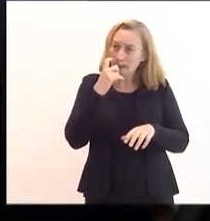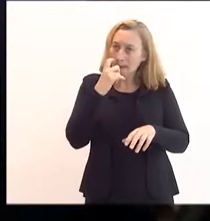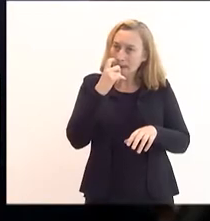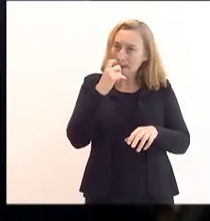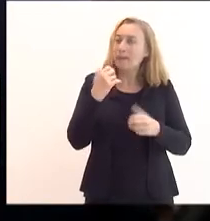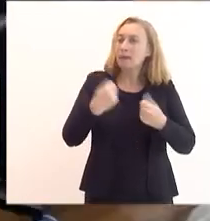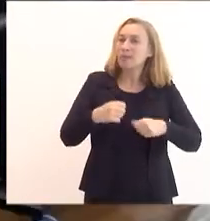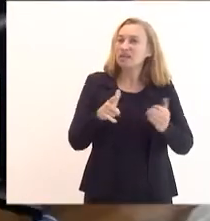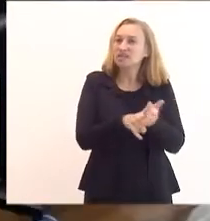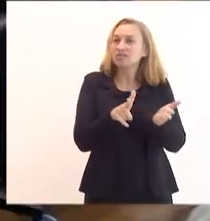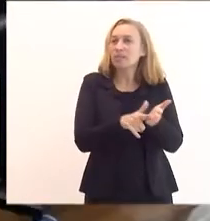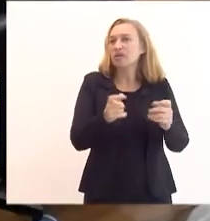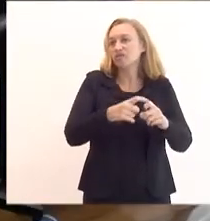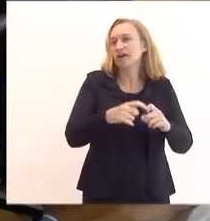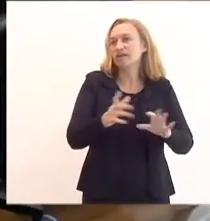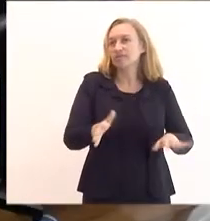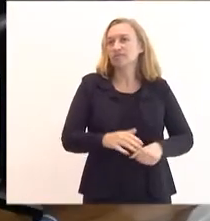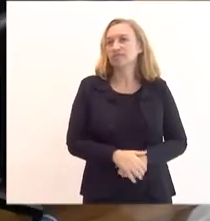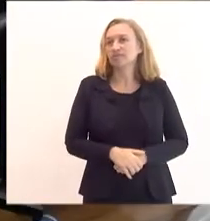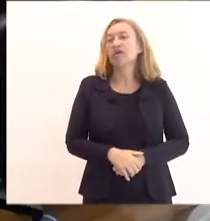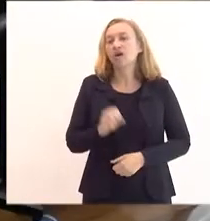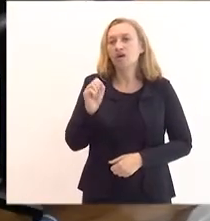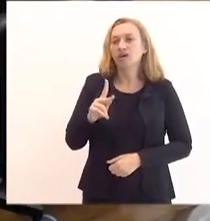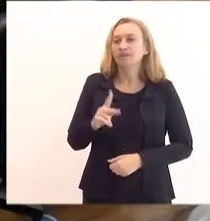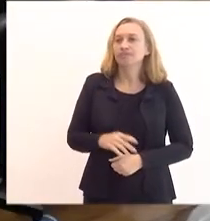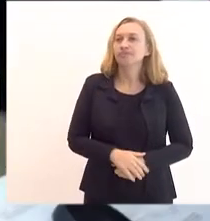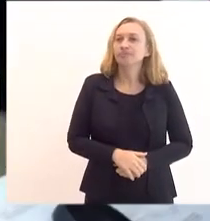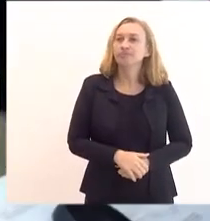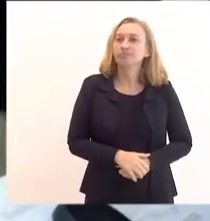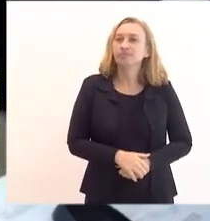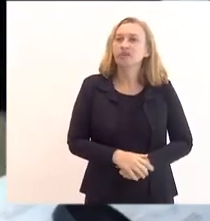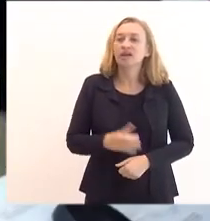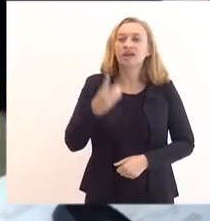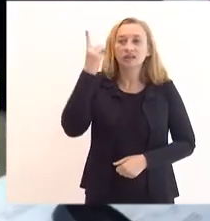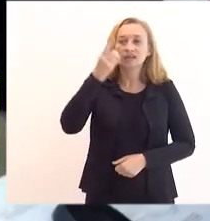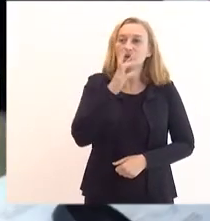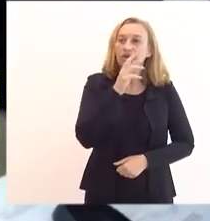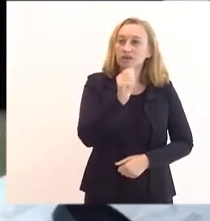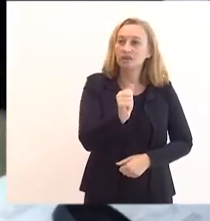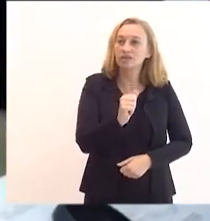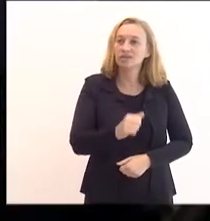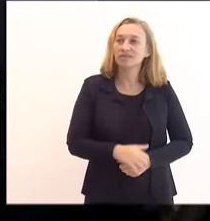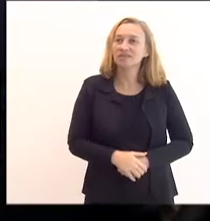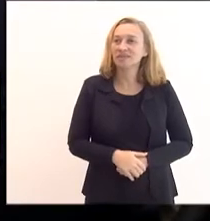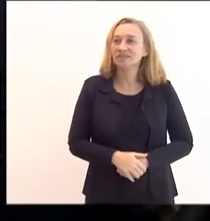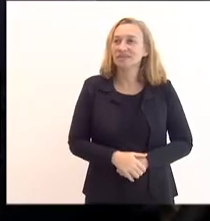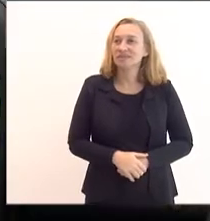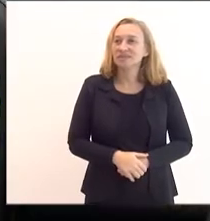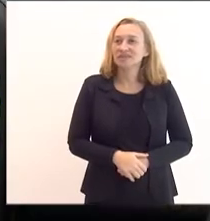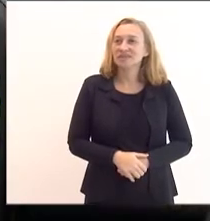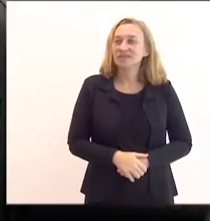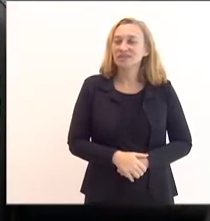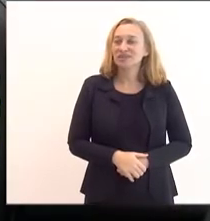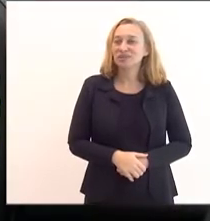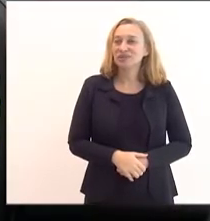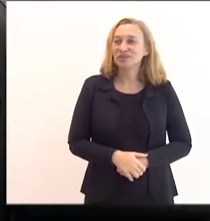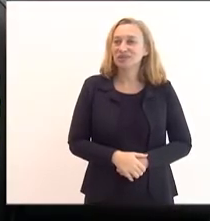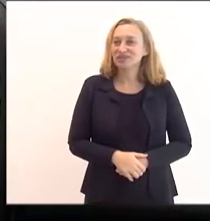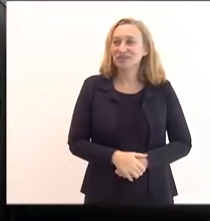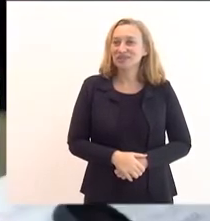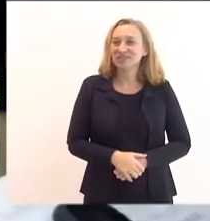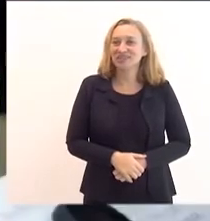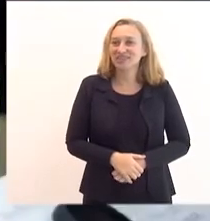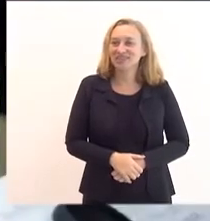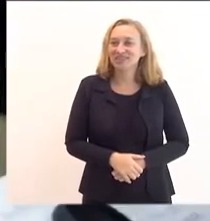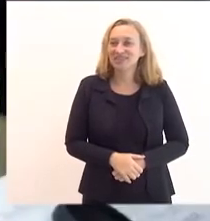dá só uma parte. Pois não. Deputado Rodrigo Amorim, deputado Márcio. Deputado Valdeck, depois deputado Luiz Paulo. Só para concluir